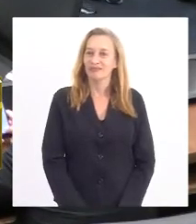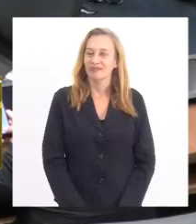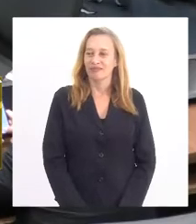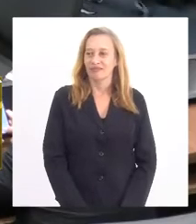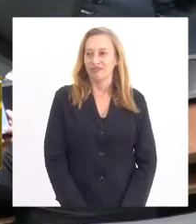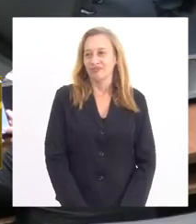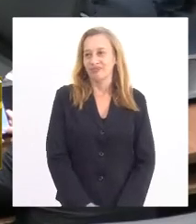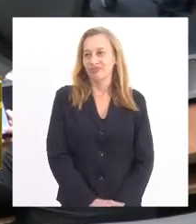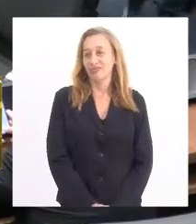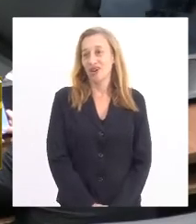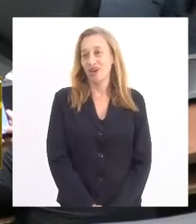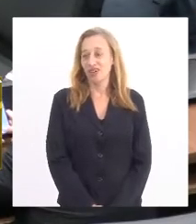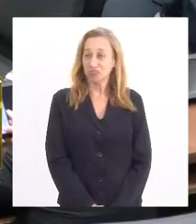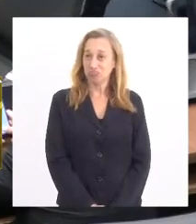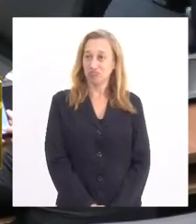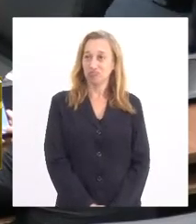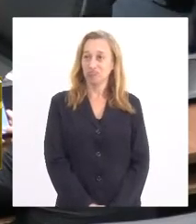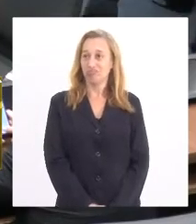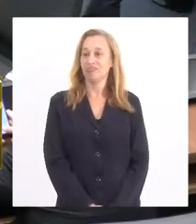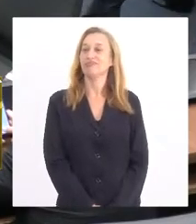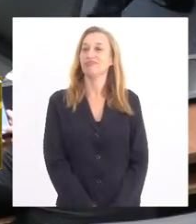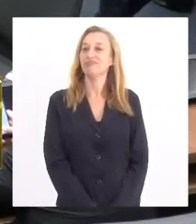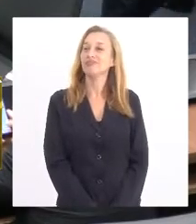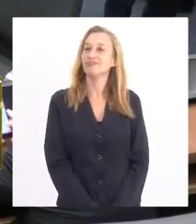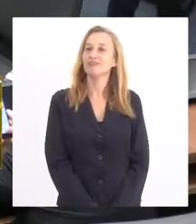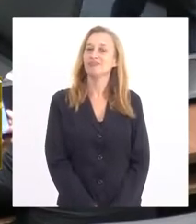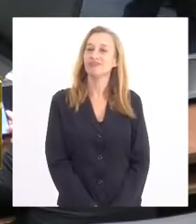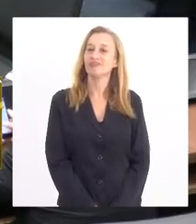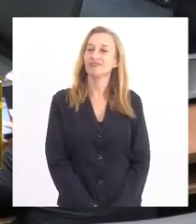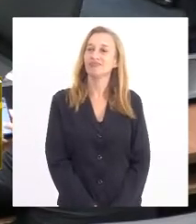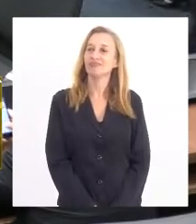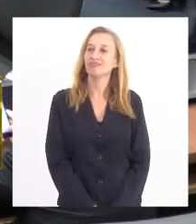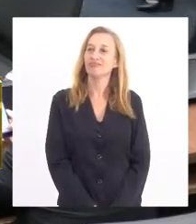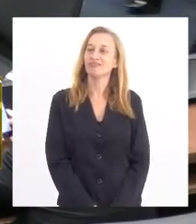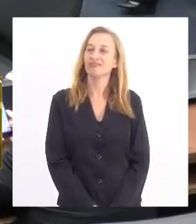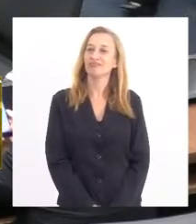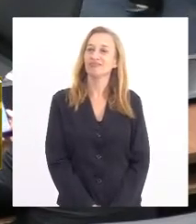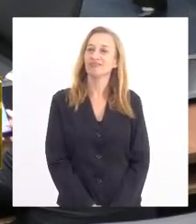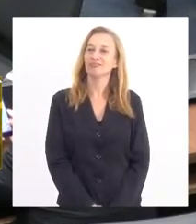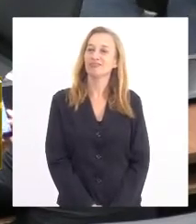E aí E aí